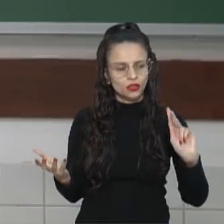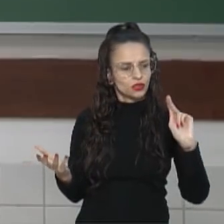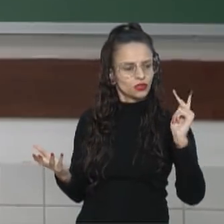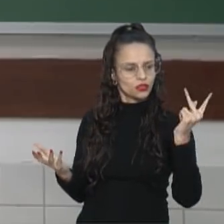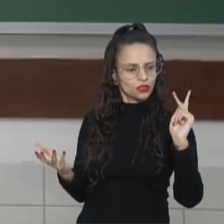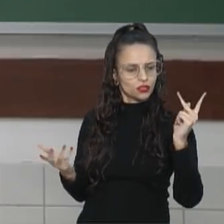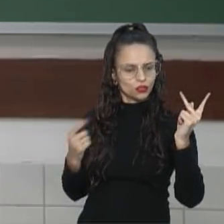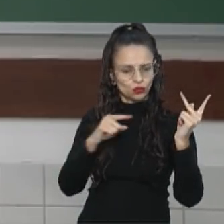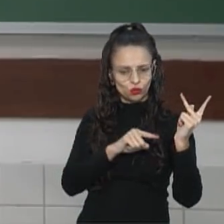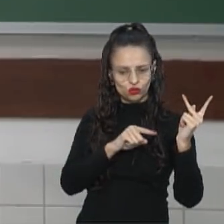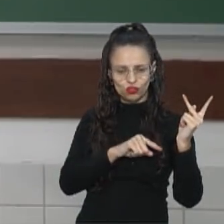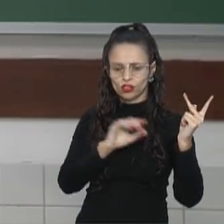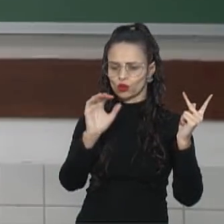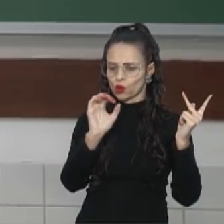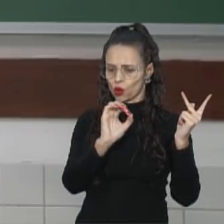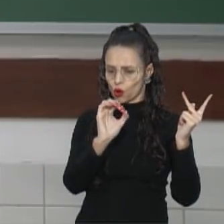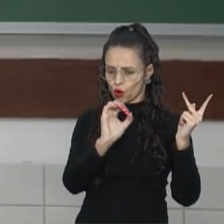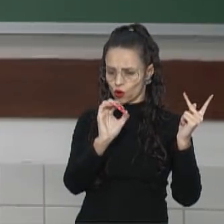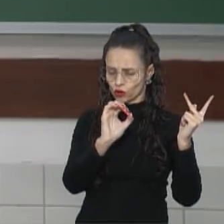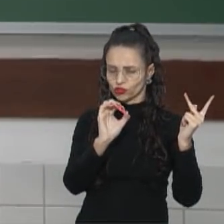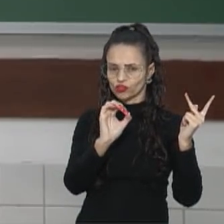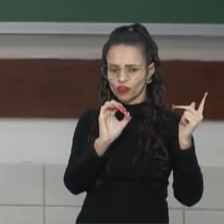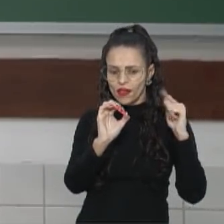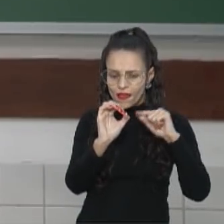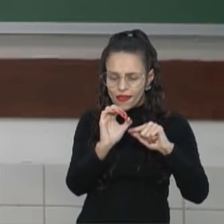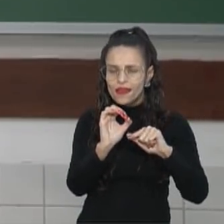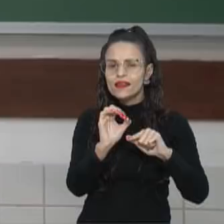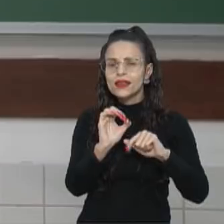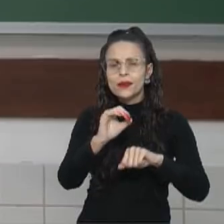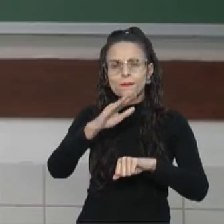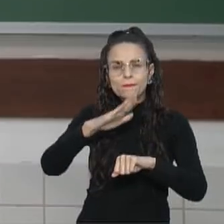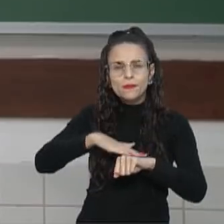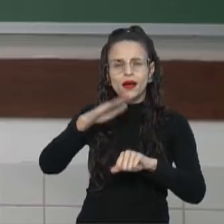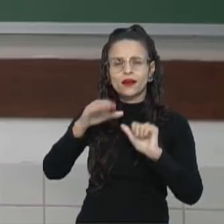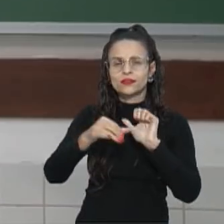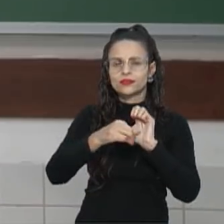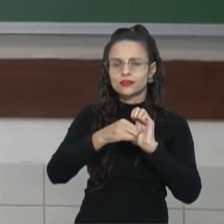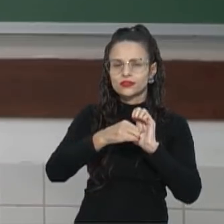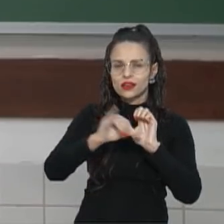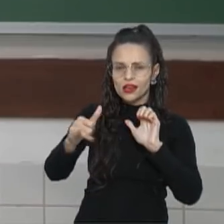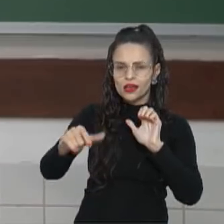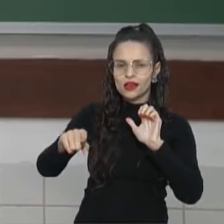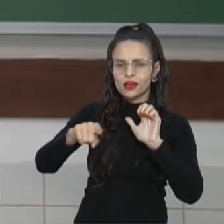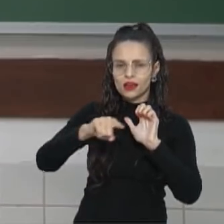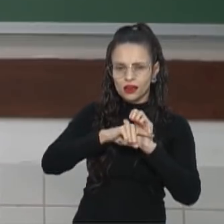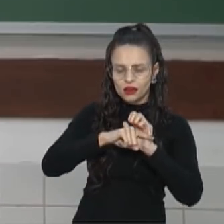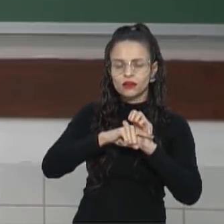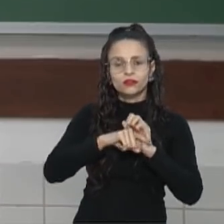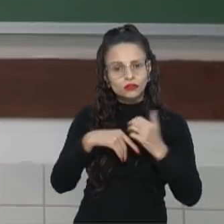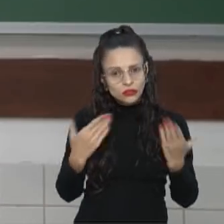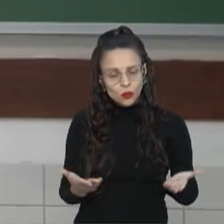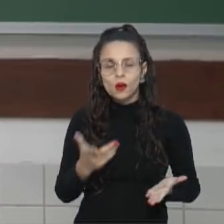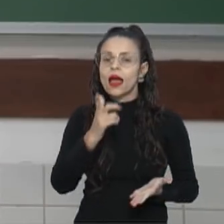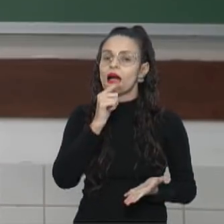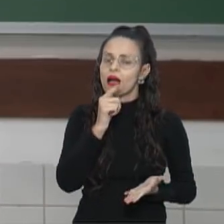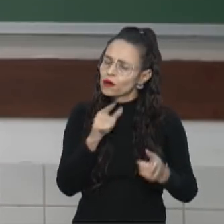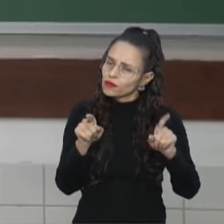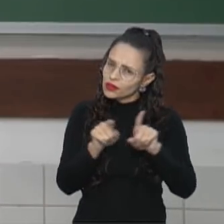hidrogênio, um átomo de oxigênio, e o oxigênio é o mais eletronegativo. Então a água também é um óxido? Sim.